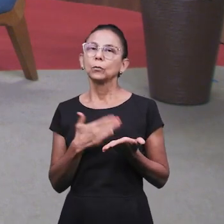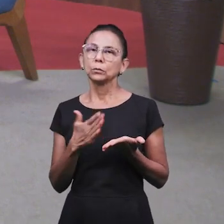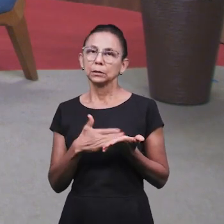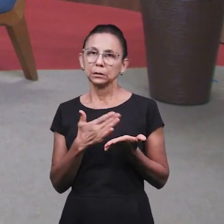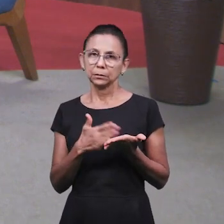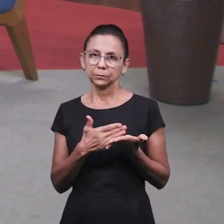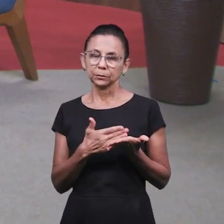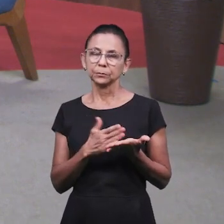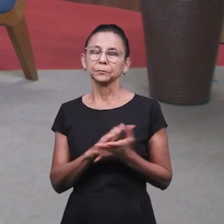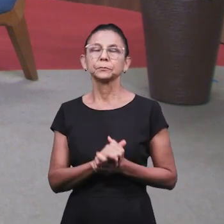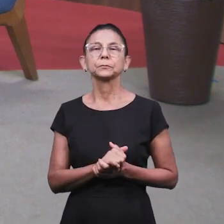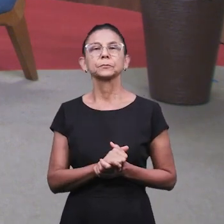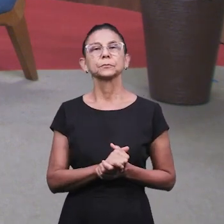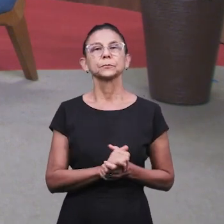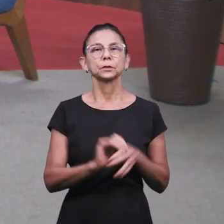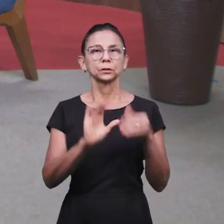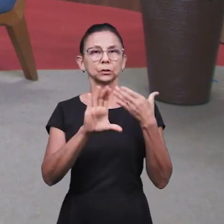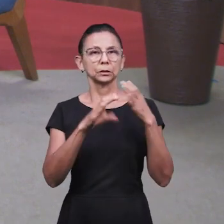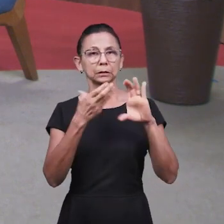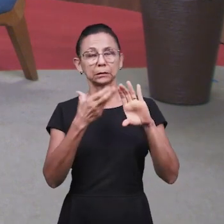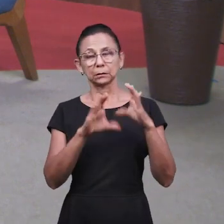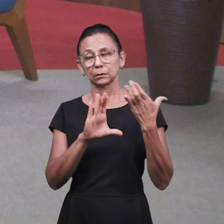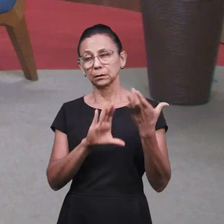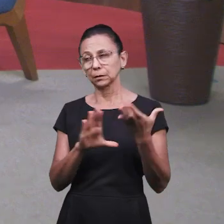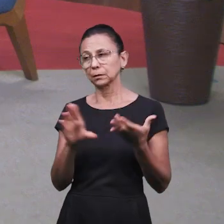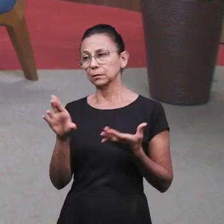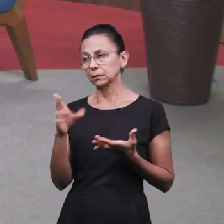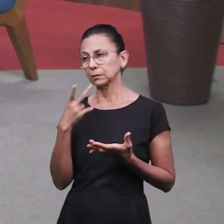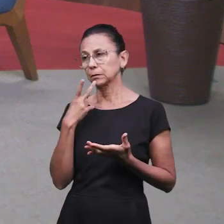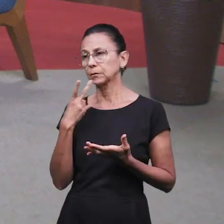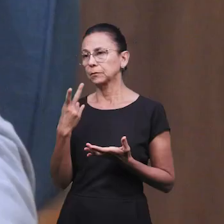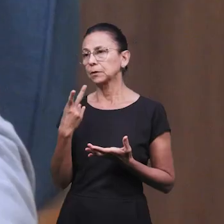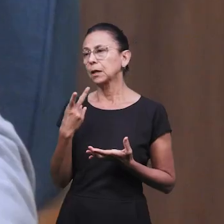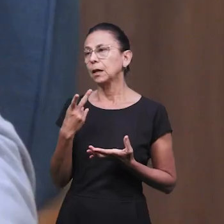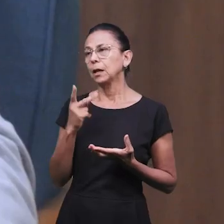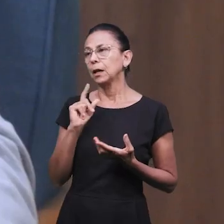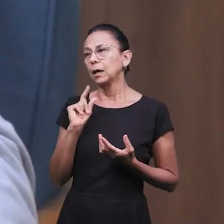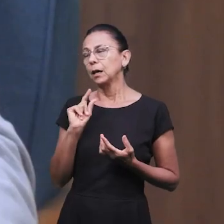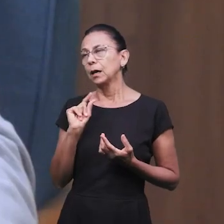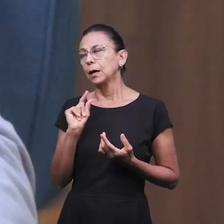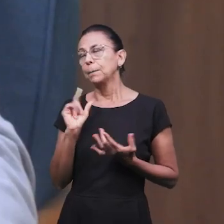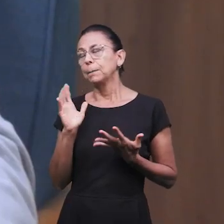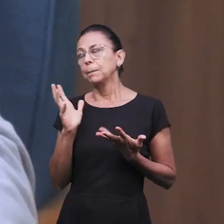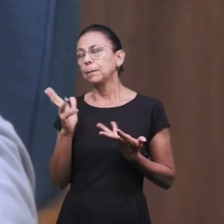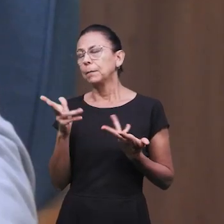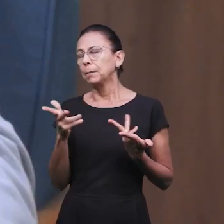O livro de Cantares, como você já disse, é